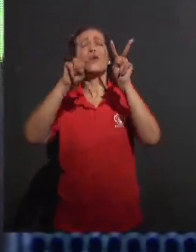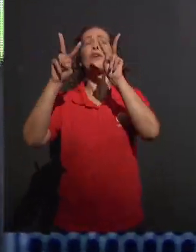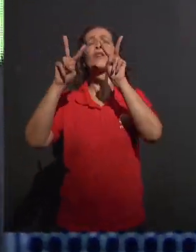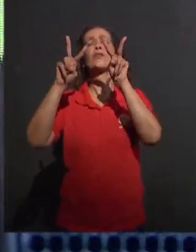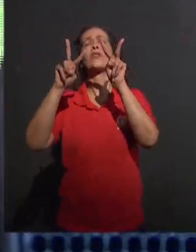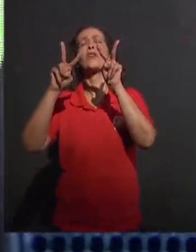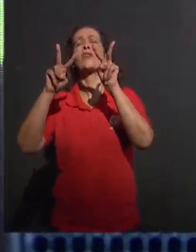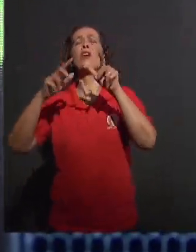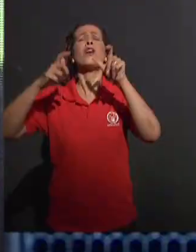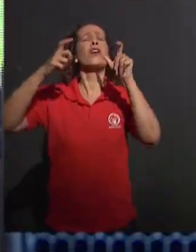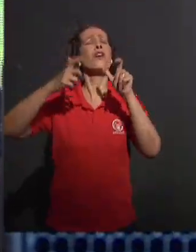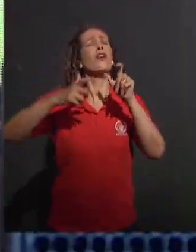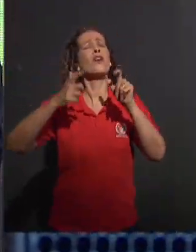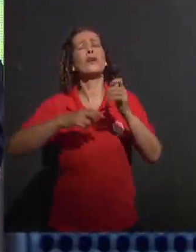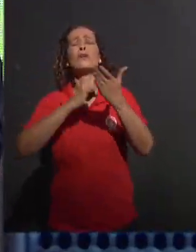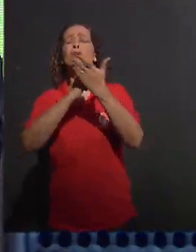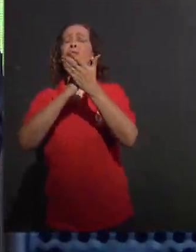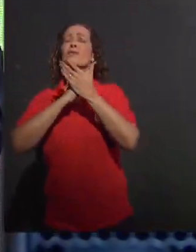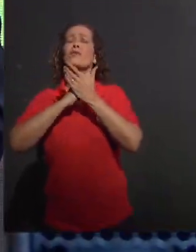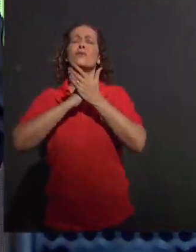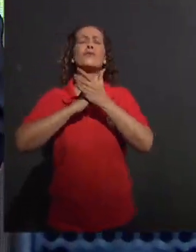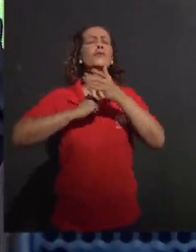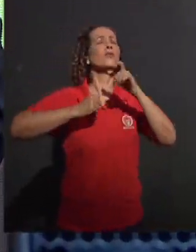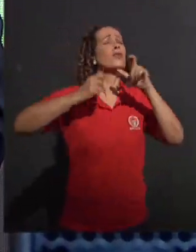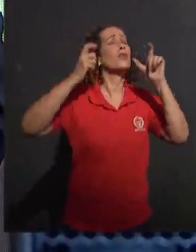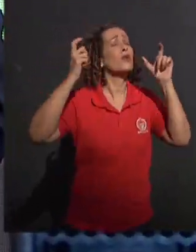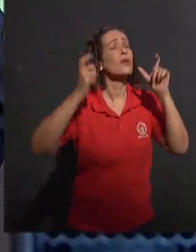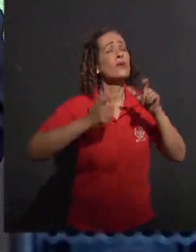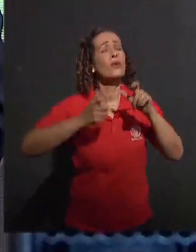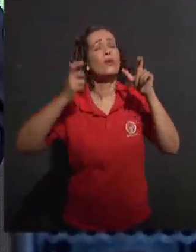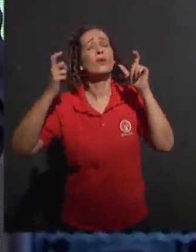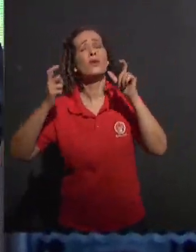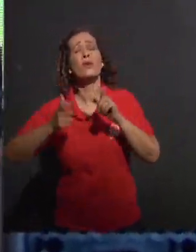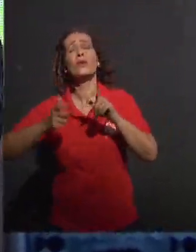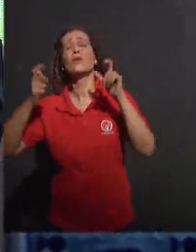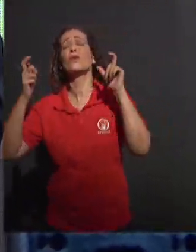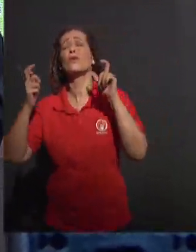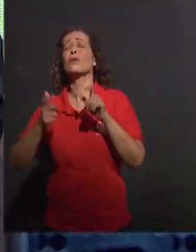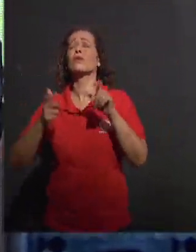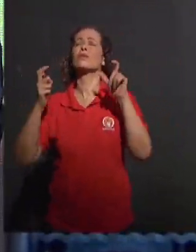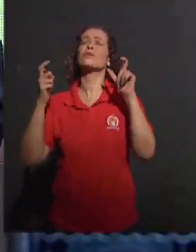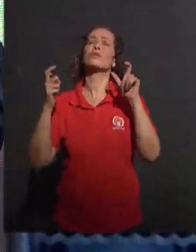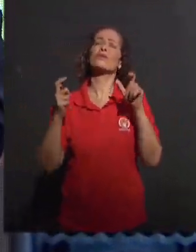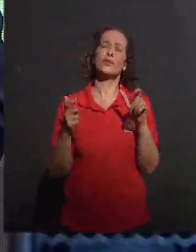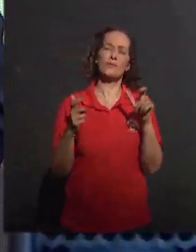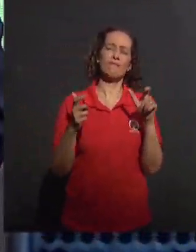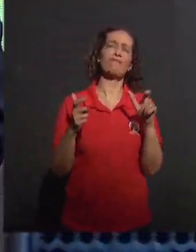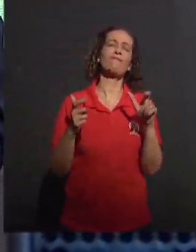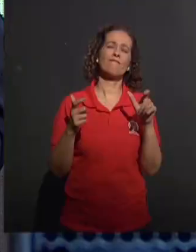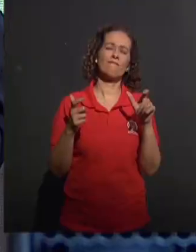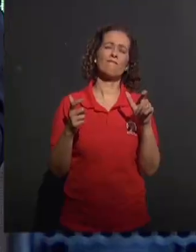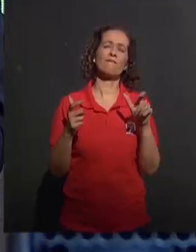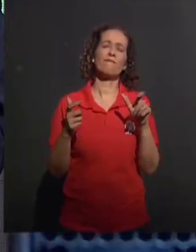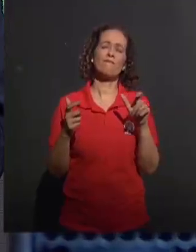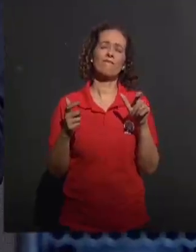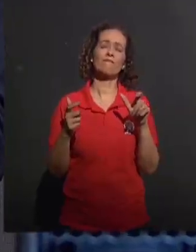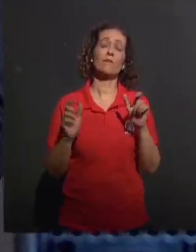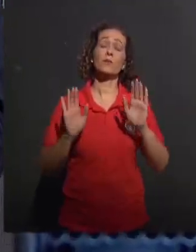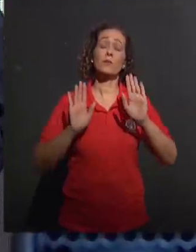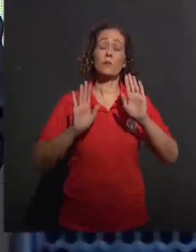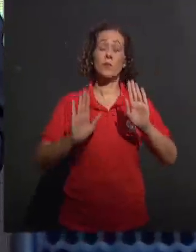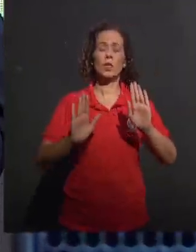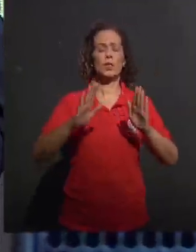socorro? Mas nós cremos,